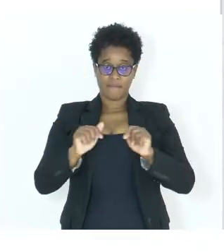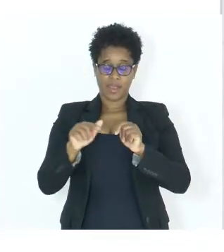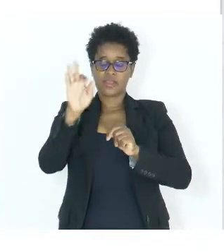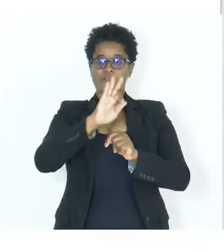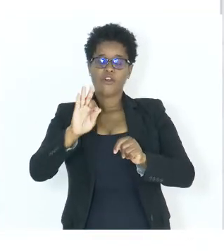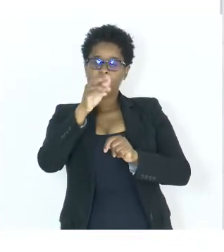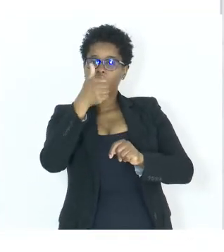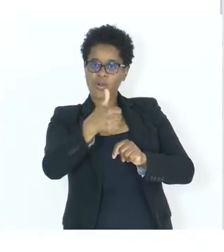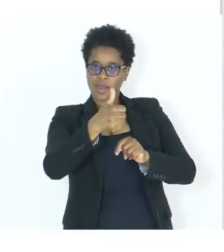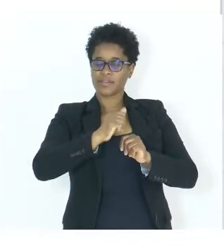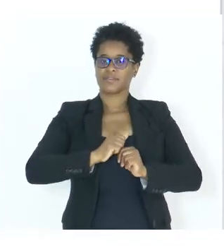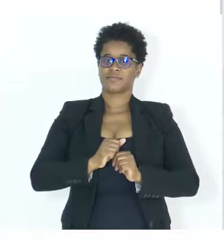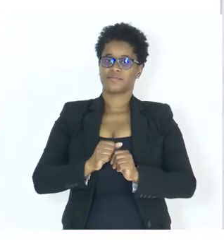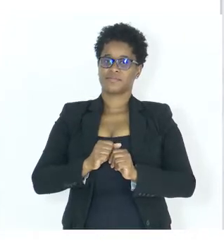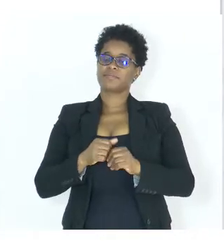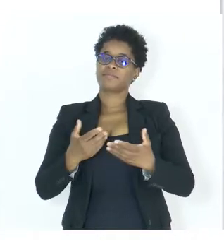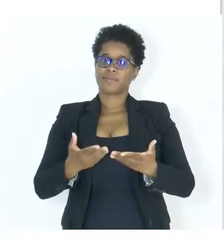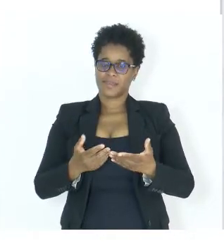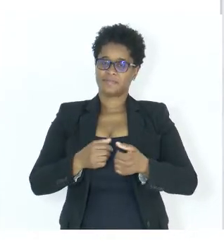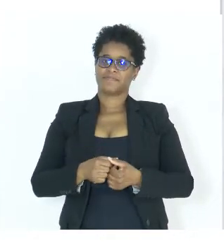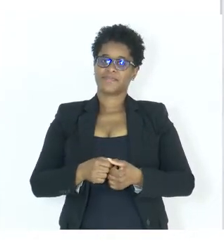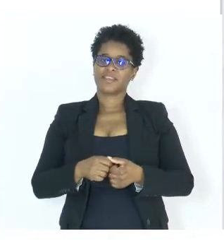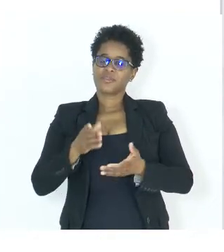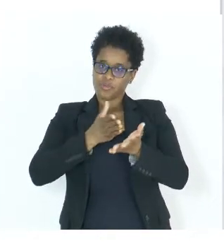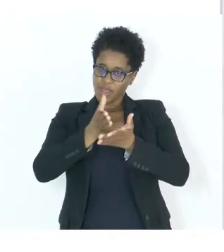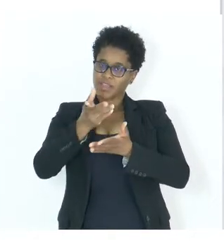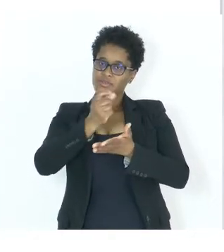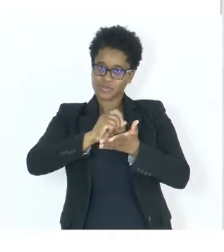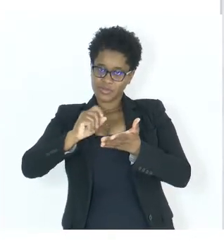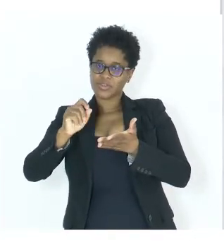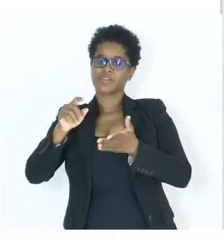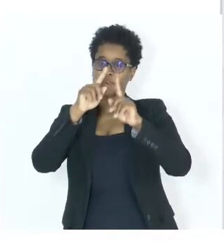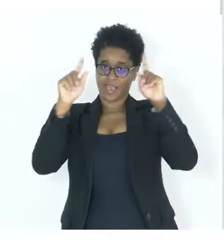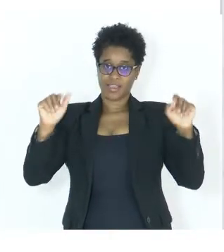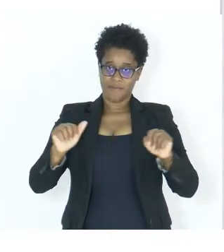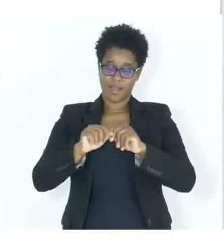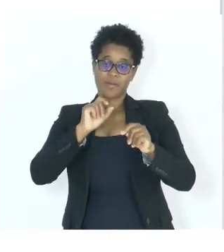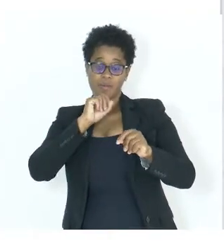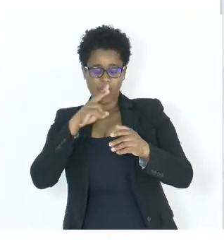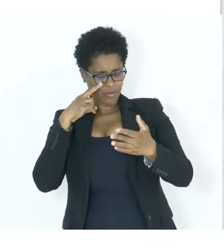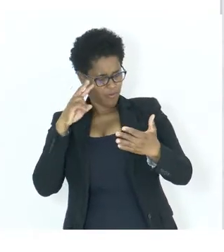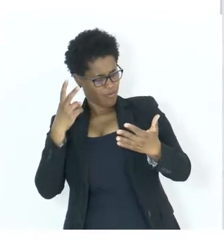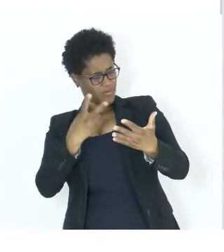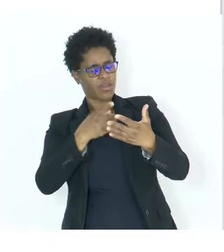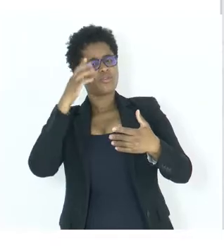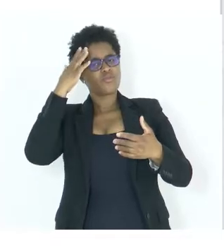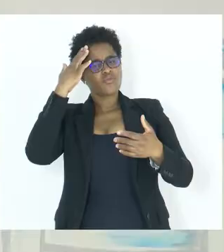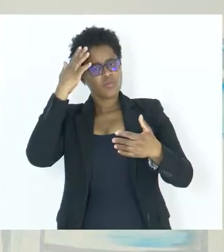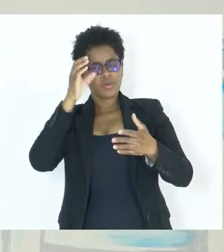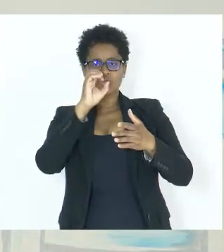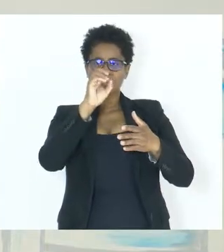forma correta. Bem, ao completar esta tabela, podem observar, temos números